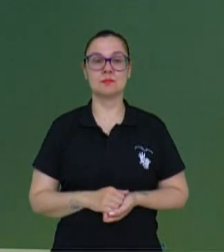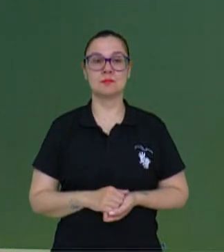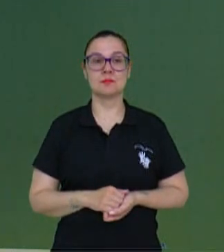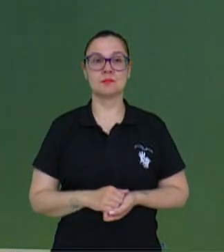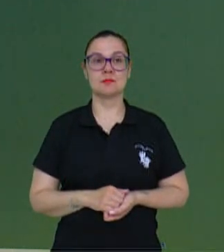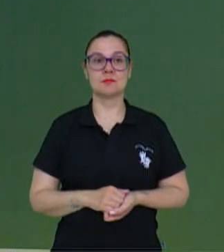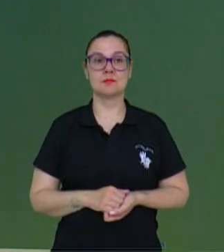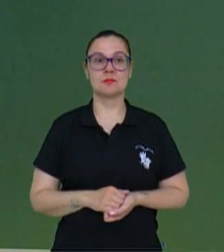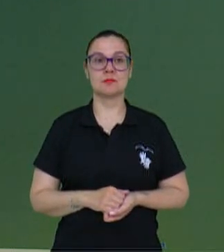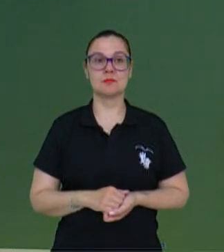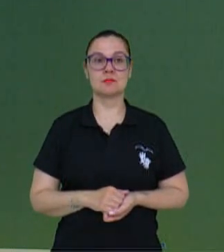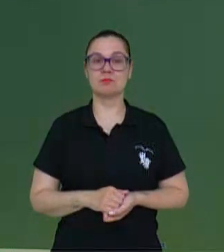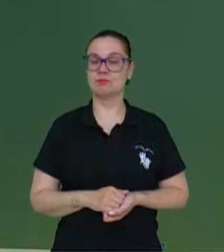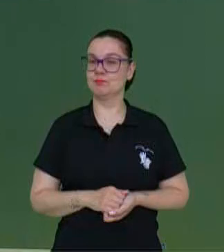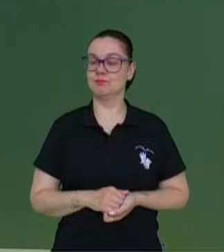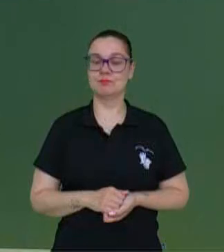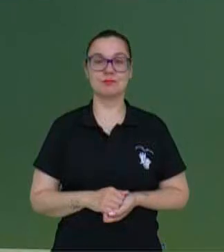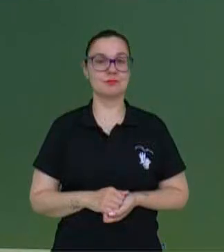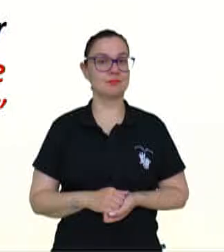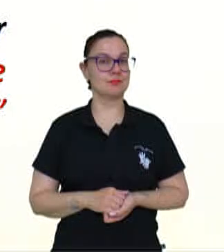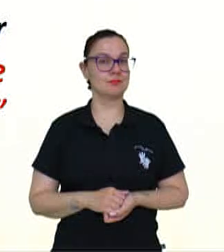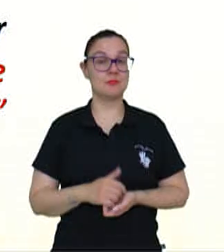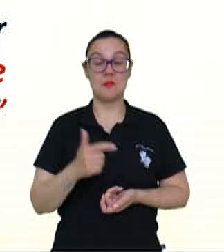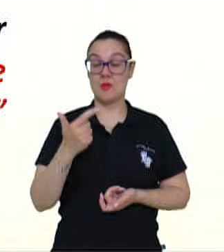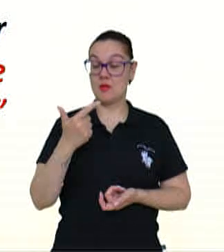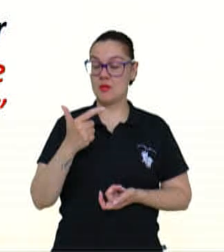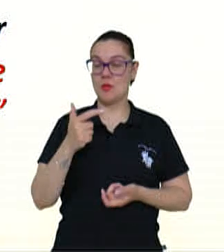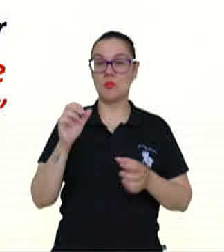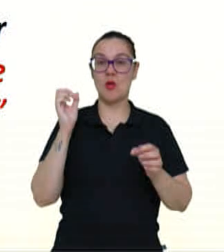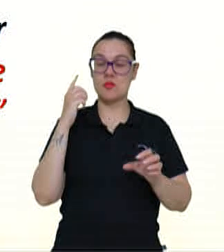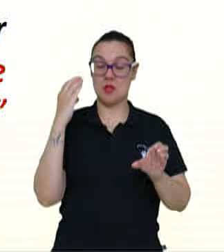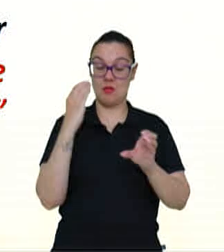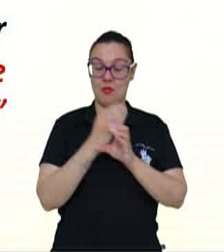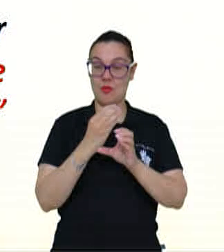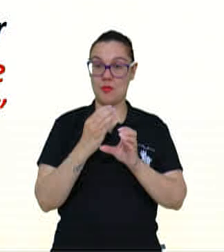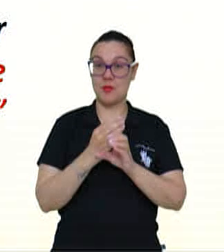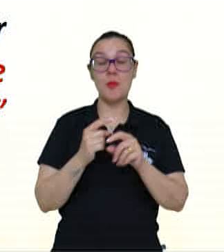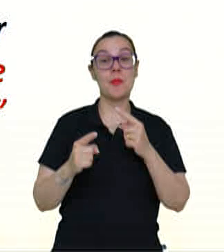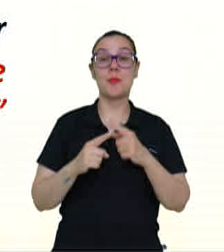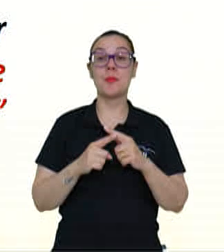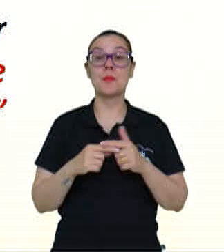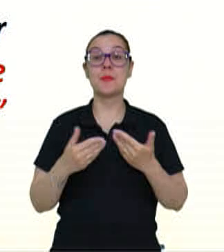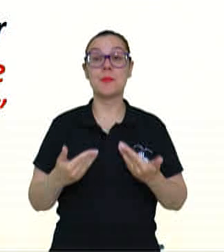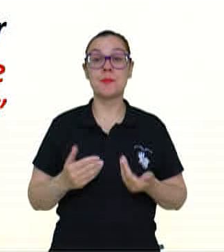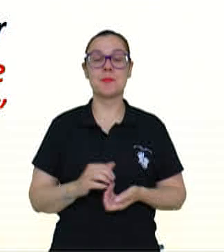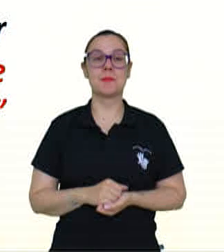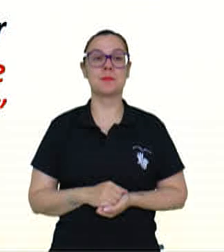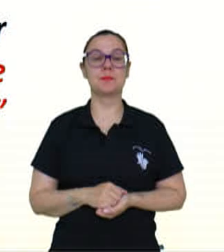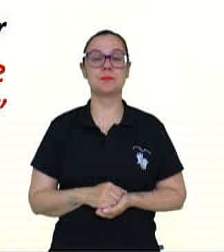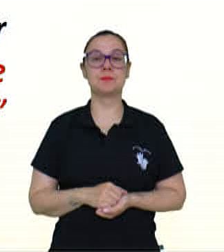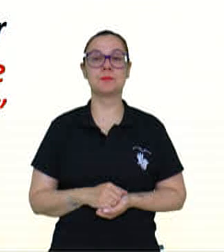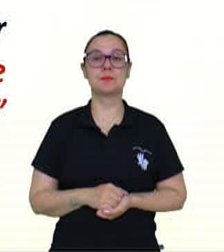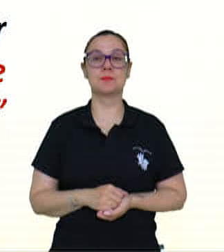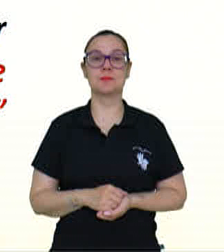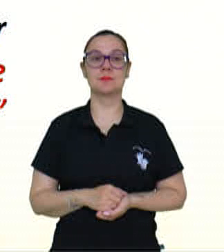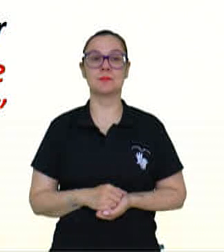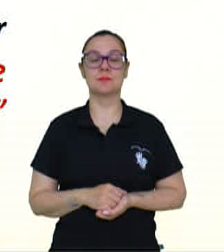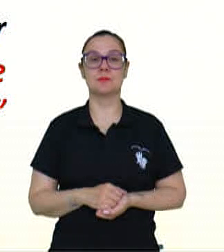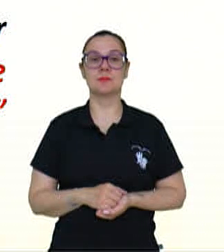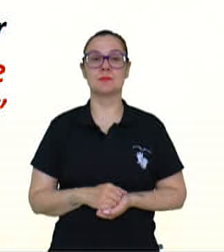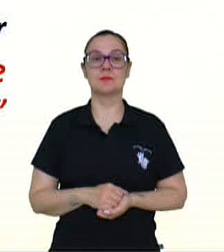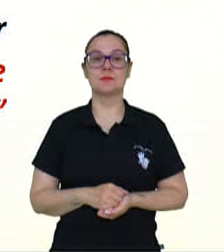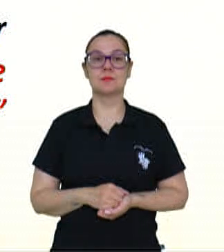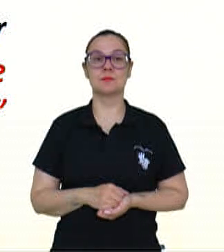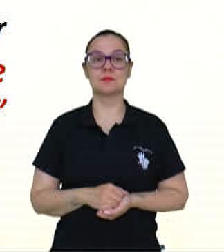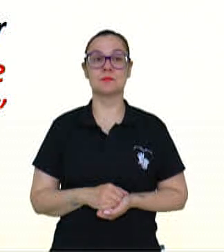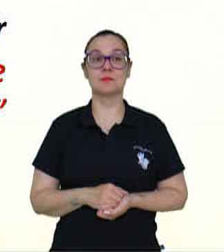plena nesta historieta? Não se produz comunicação plena. Por quê? Porque Mafalda não compreende o